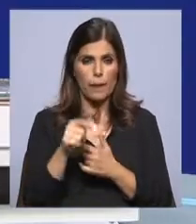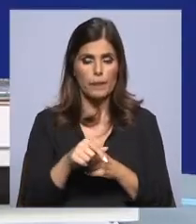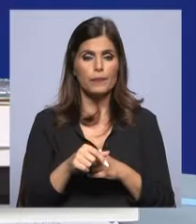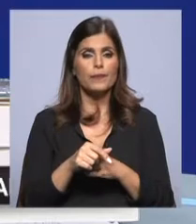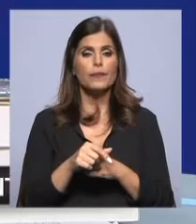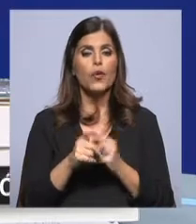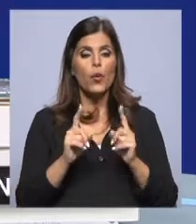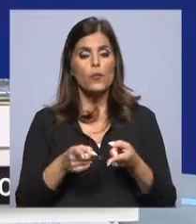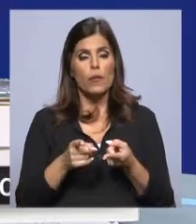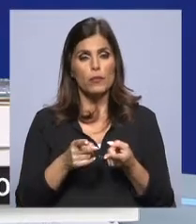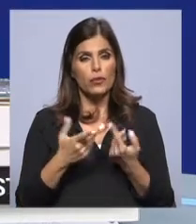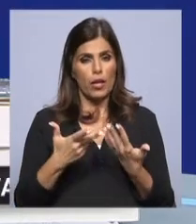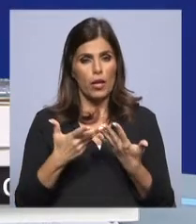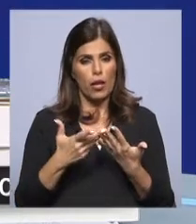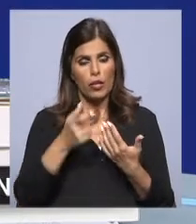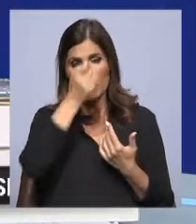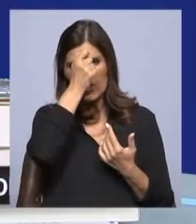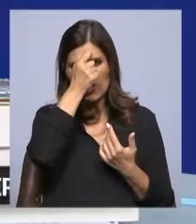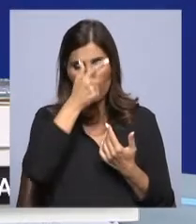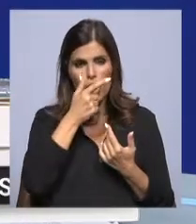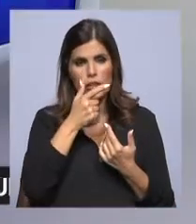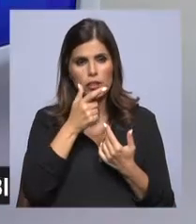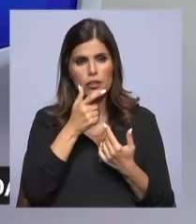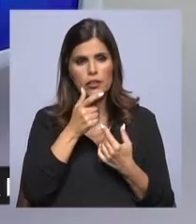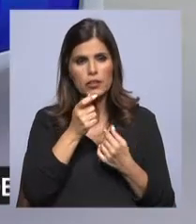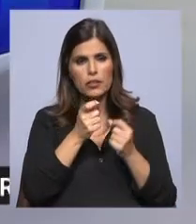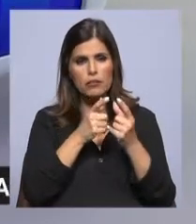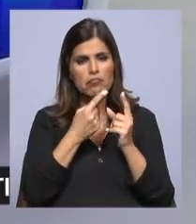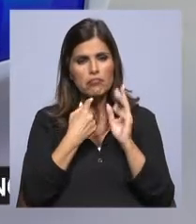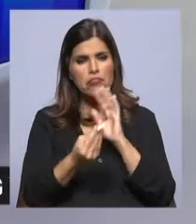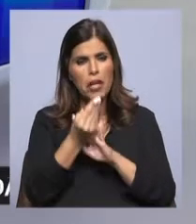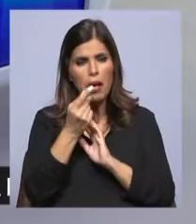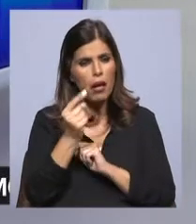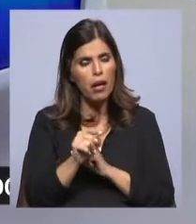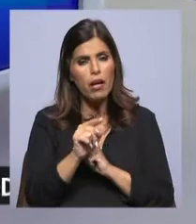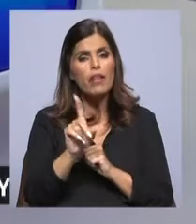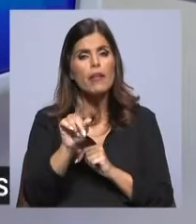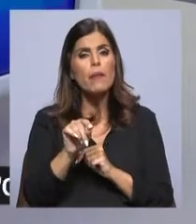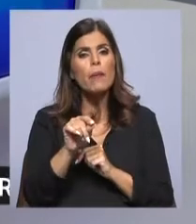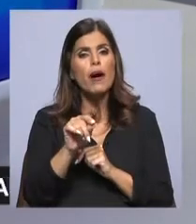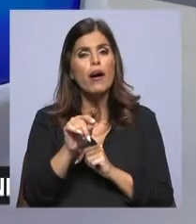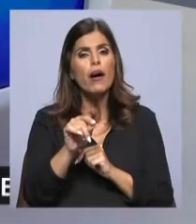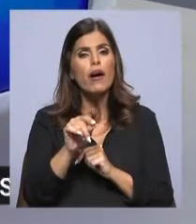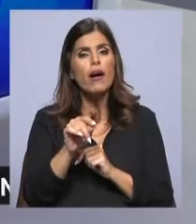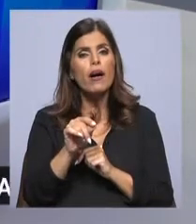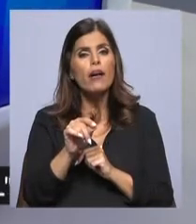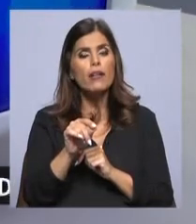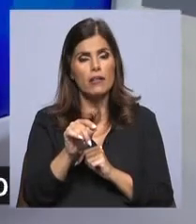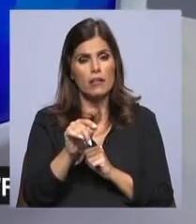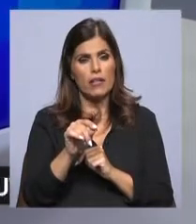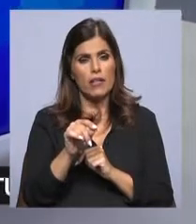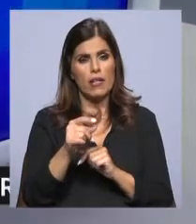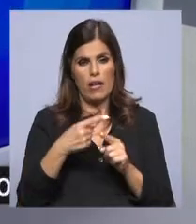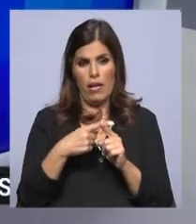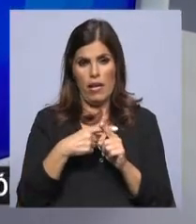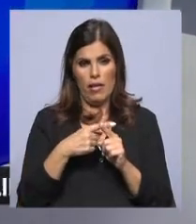Cristiana. Começamos com histórias estelares exóticas com desafiantes também ao nível